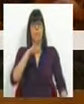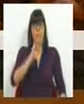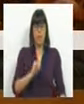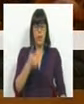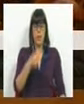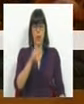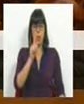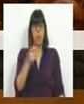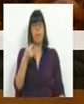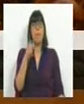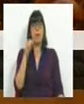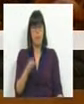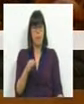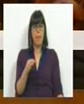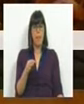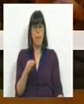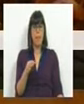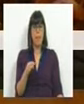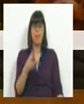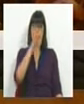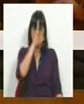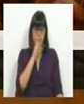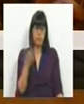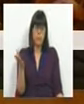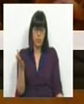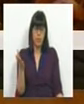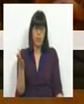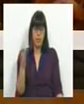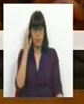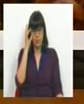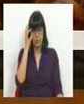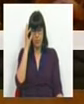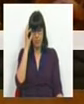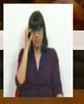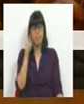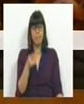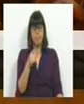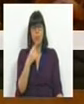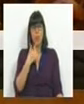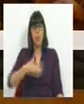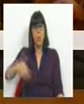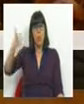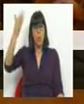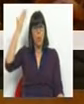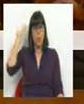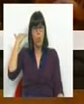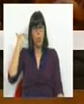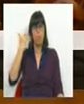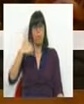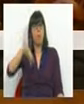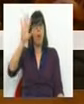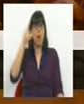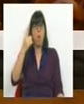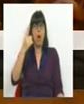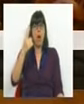PS, Bloco de Esquerda e PCP e Governo, diga-se de passagem, andam há muito tempo, há mais de um